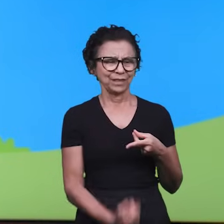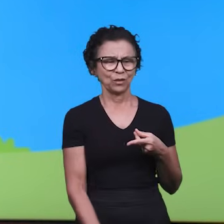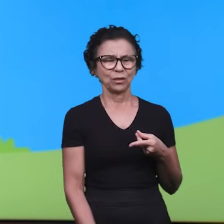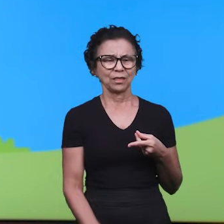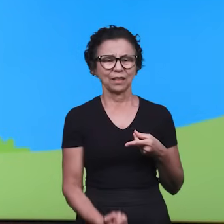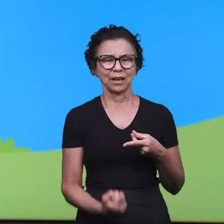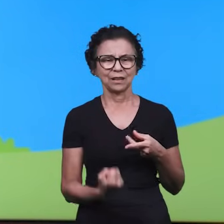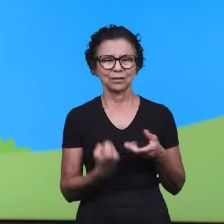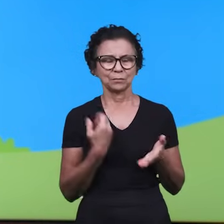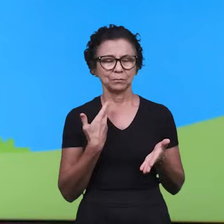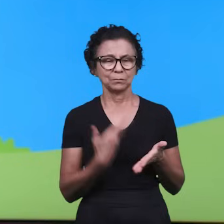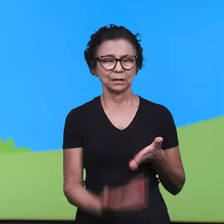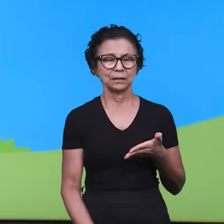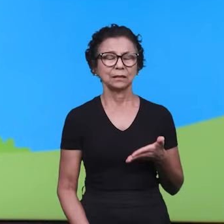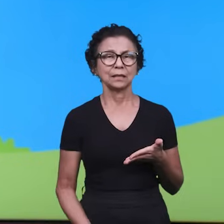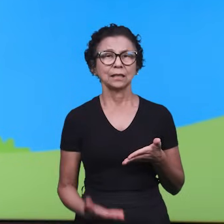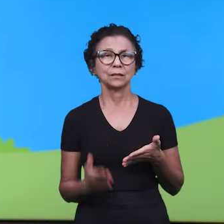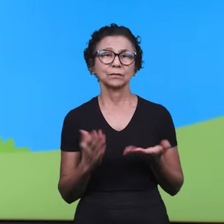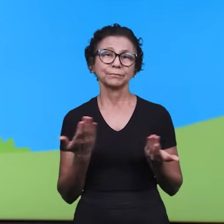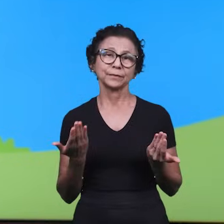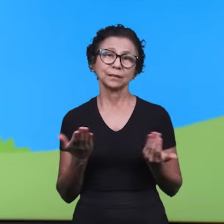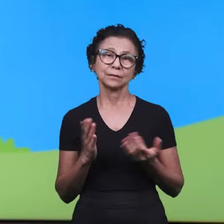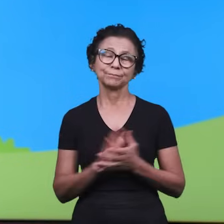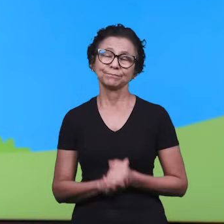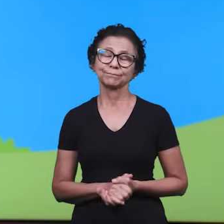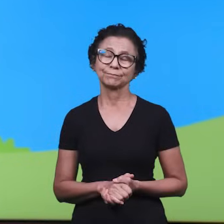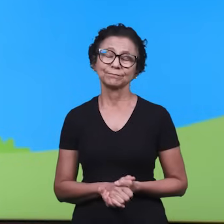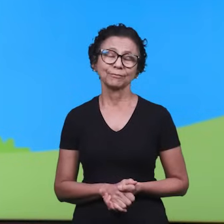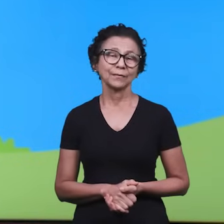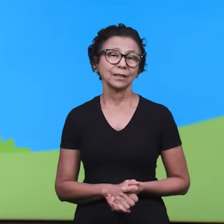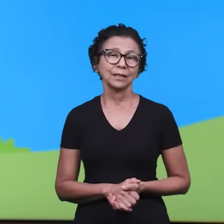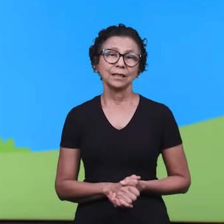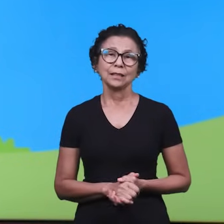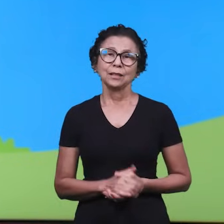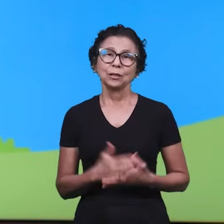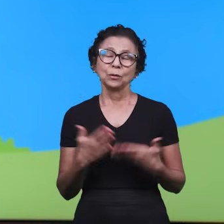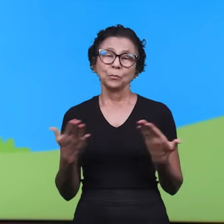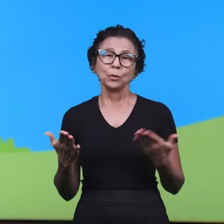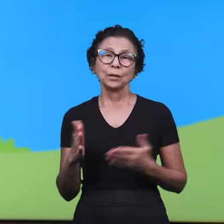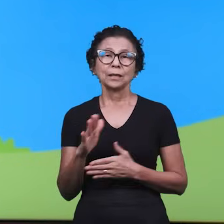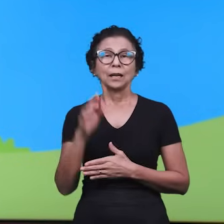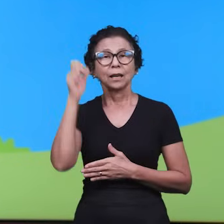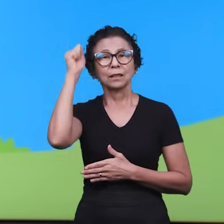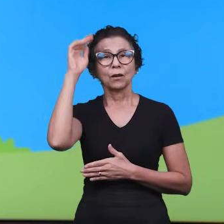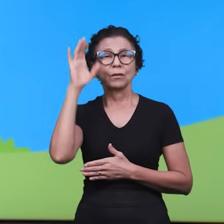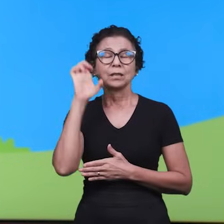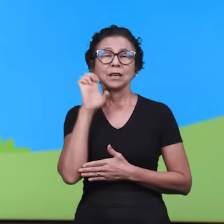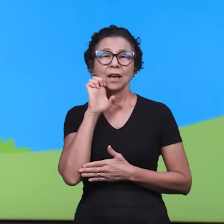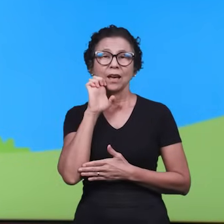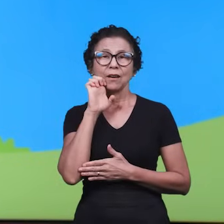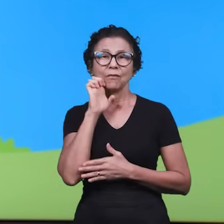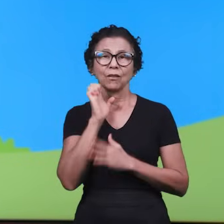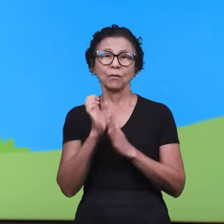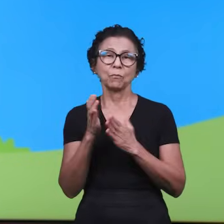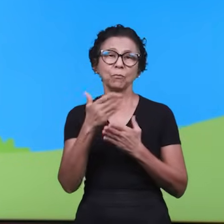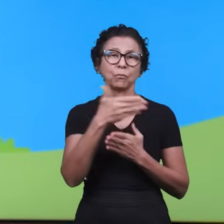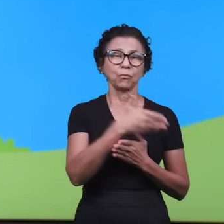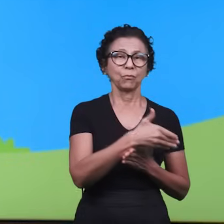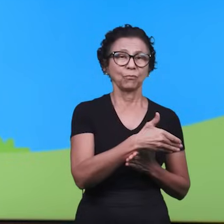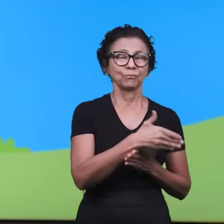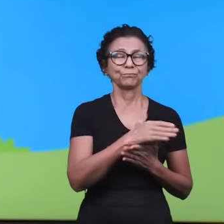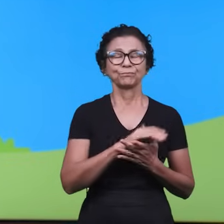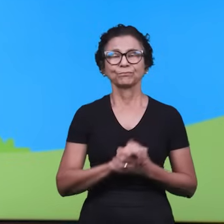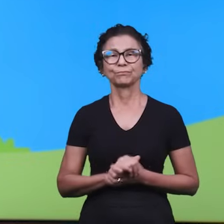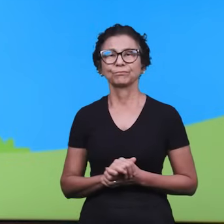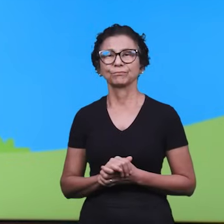deram ouvidos às mentiras do inimigo e desobedeceram à voz de Deus, à palavra